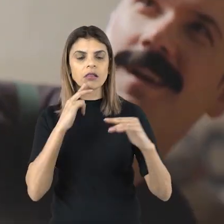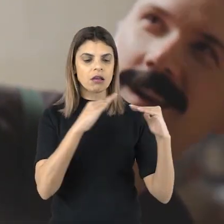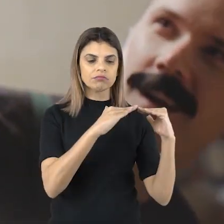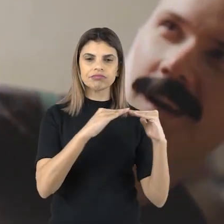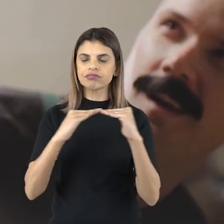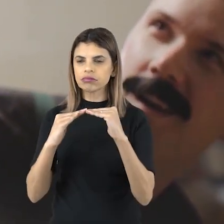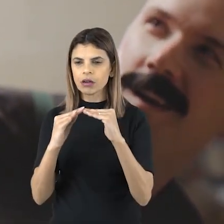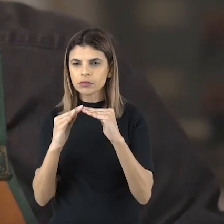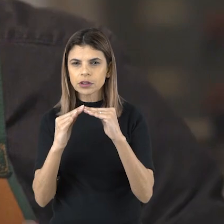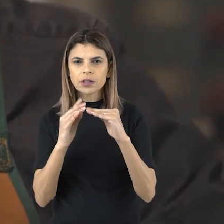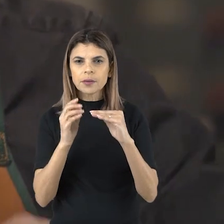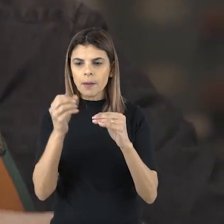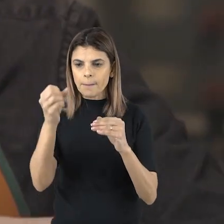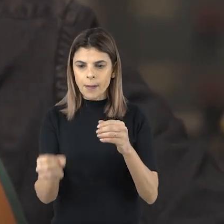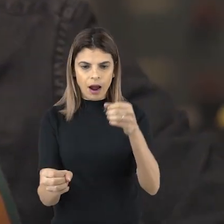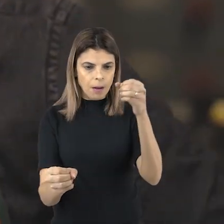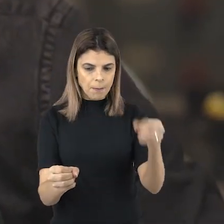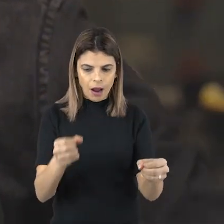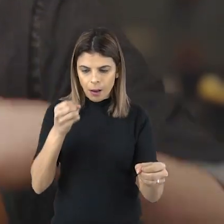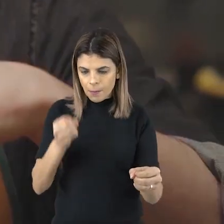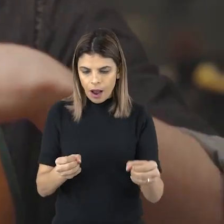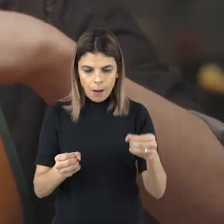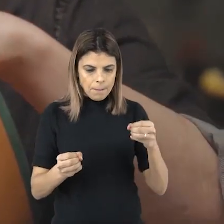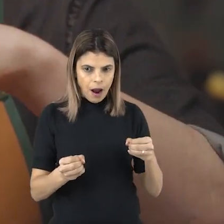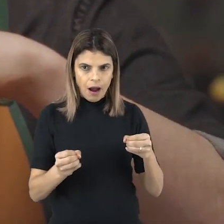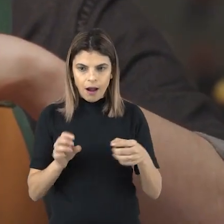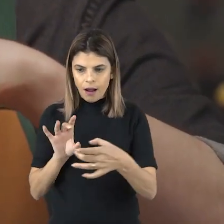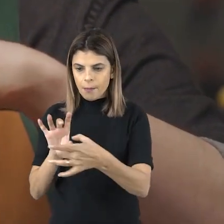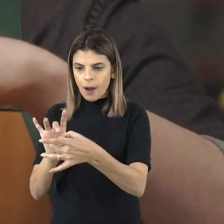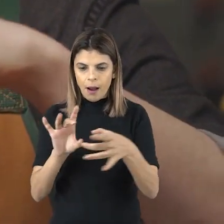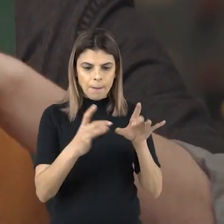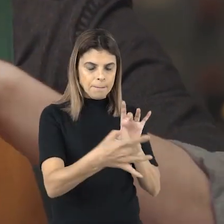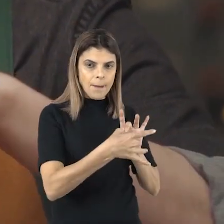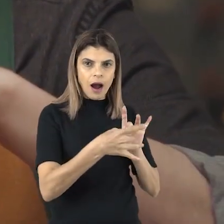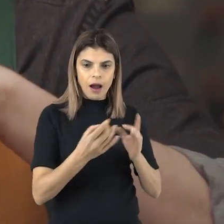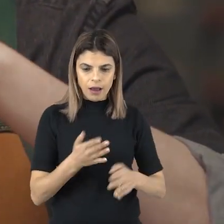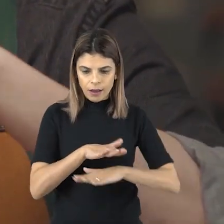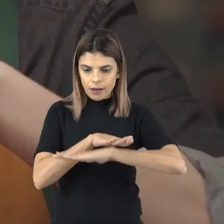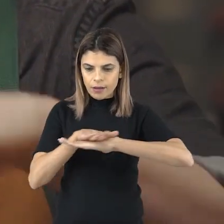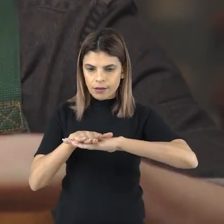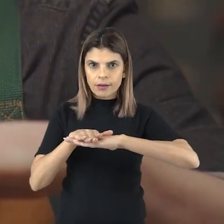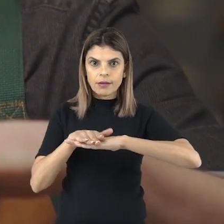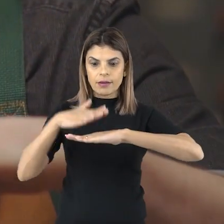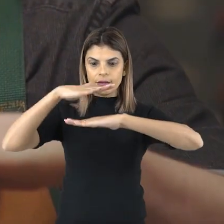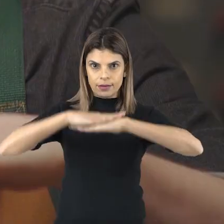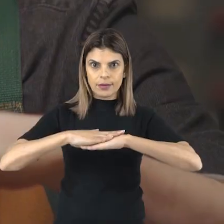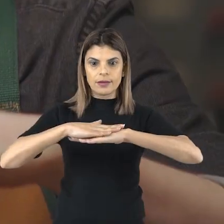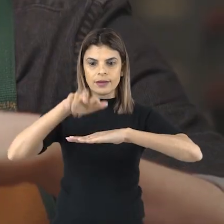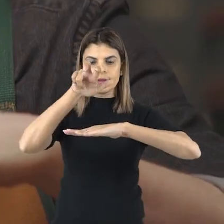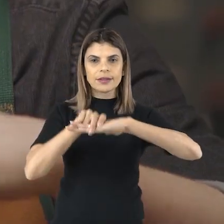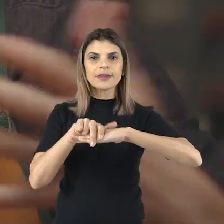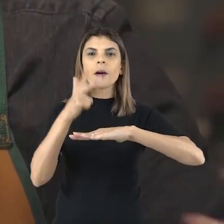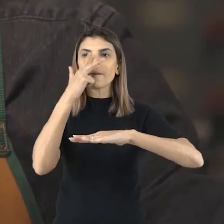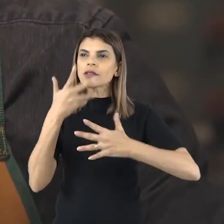tudo harmônico. As quatro pernas, elas se conectam e aí formam e criam o assento. É